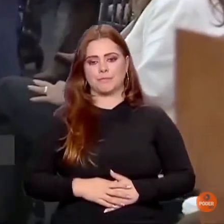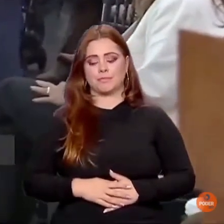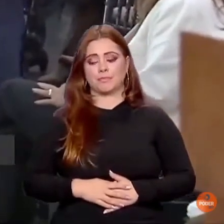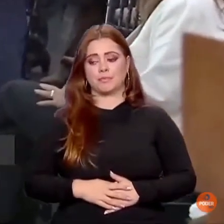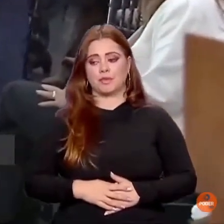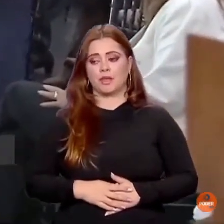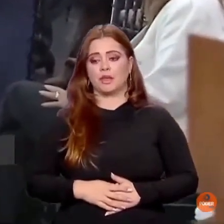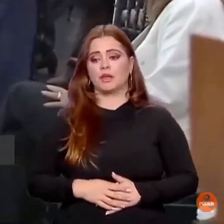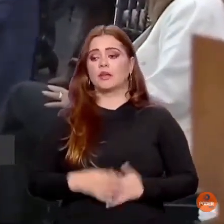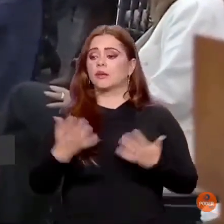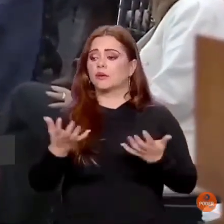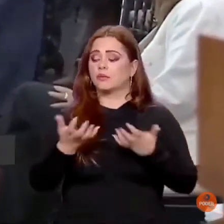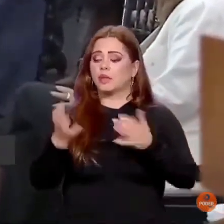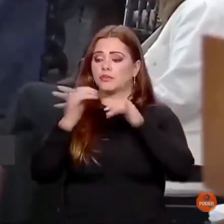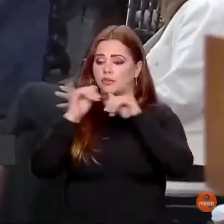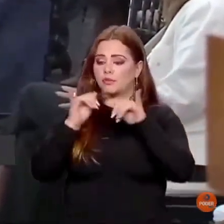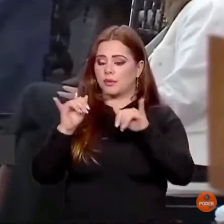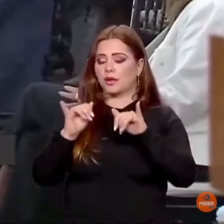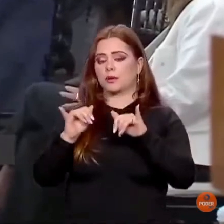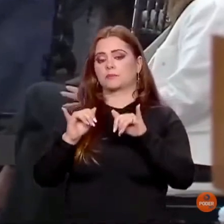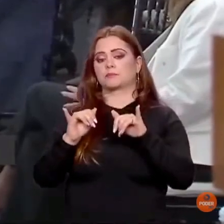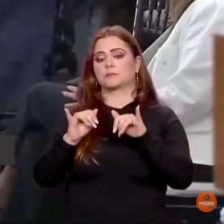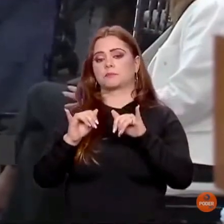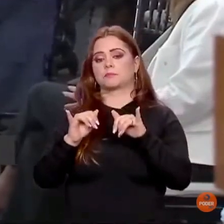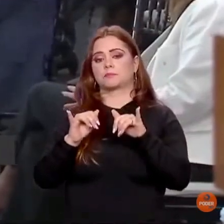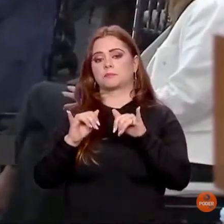que é o seguinte.